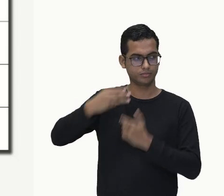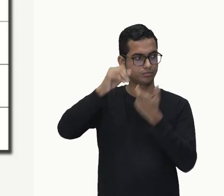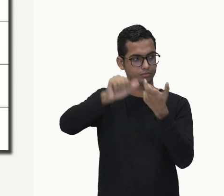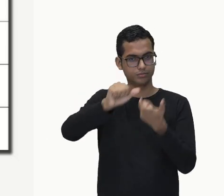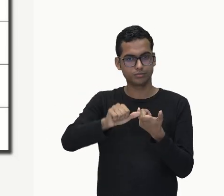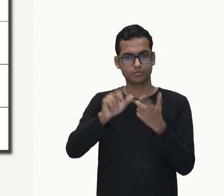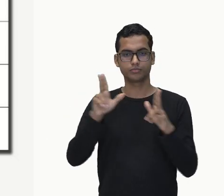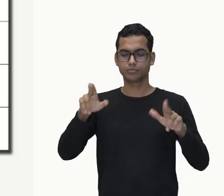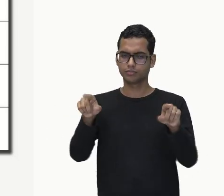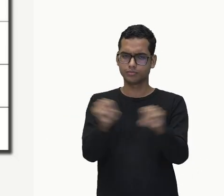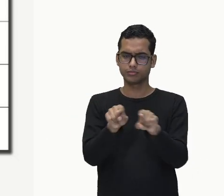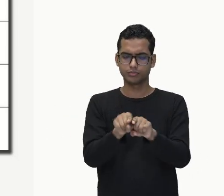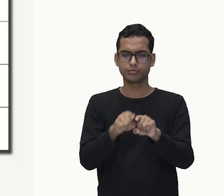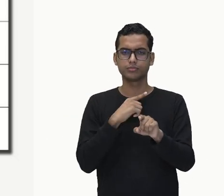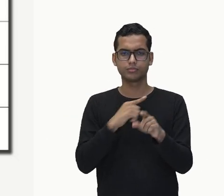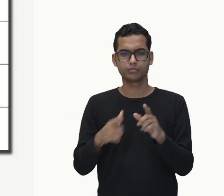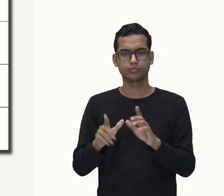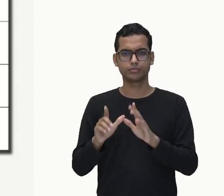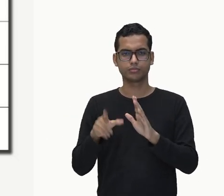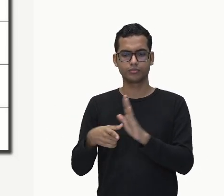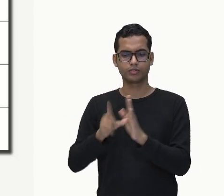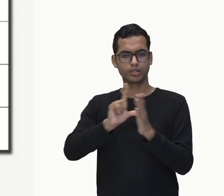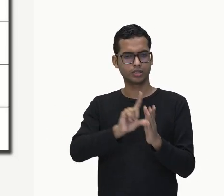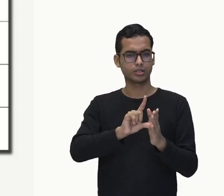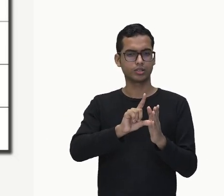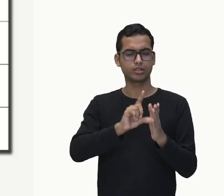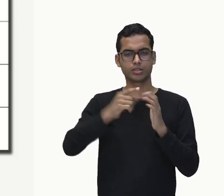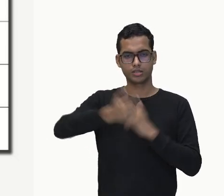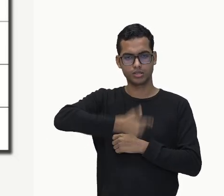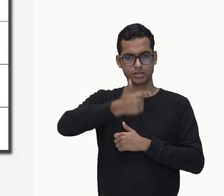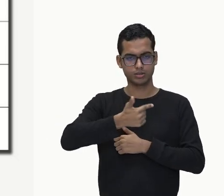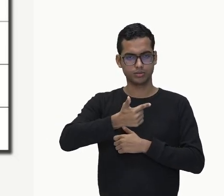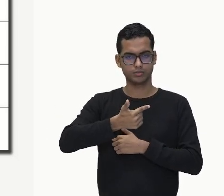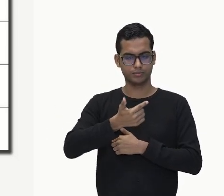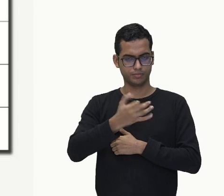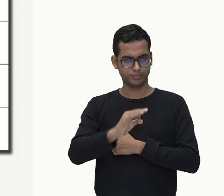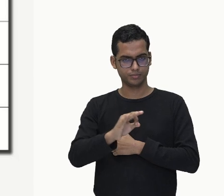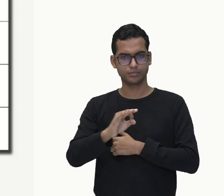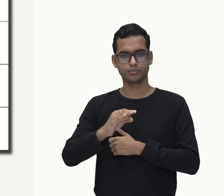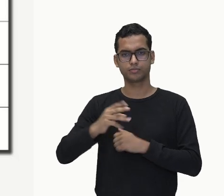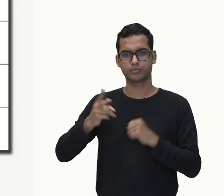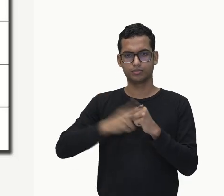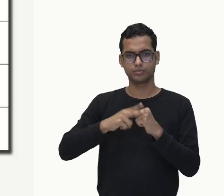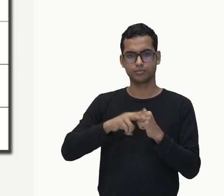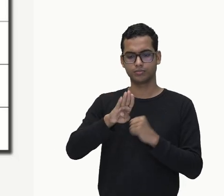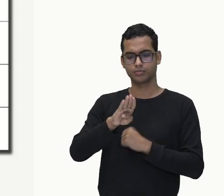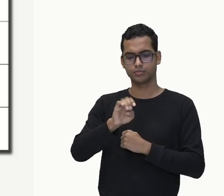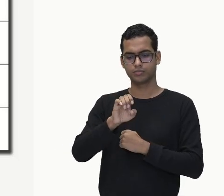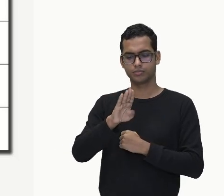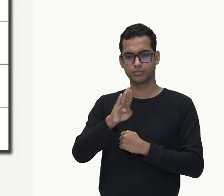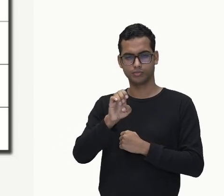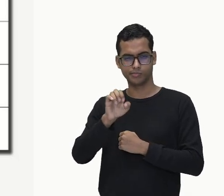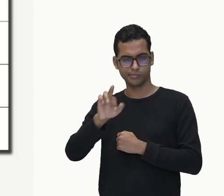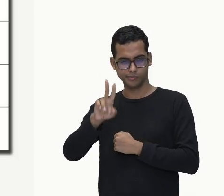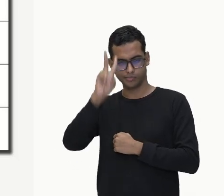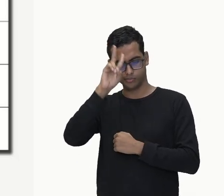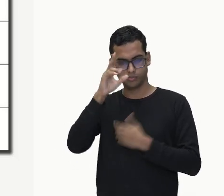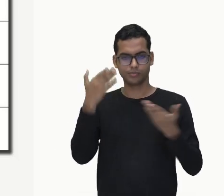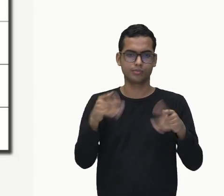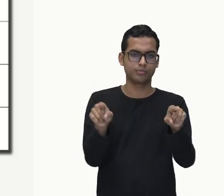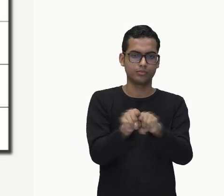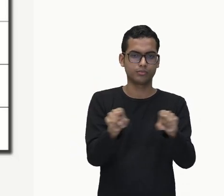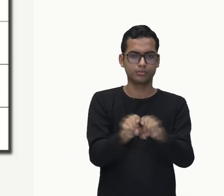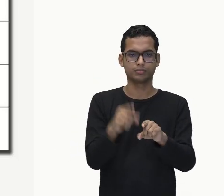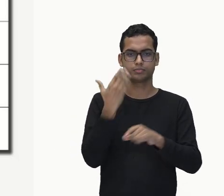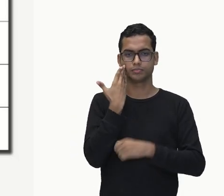segunda, como você viu lá o verbo beber, que nós conjugamos, né? Ia, ias, ia. No português também, pessoal, certo? Na